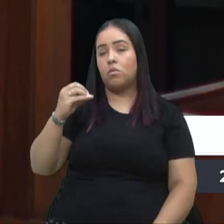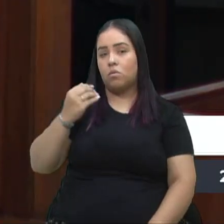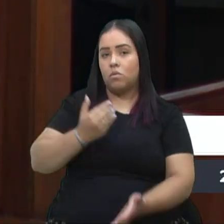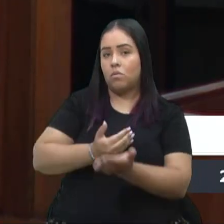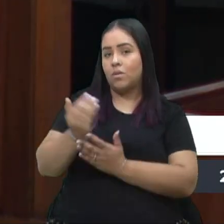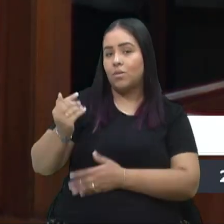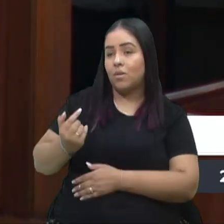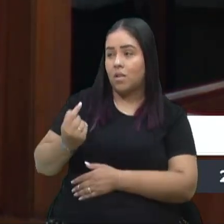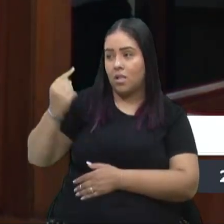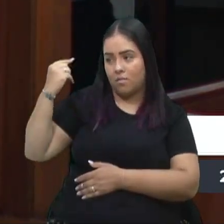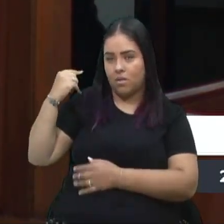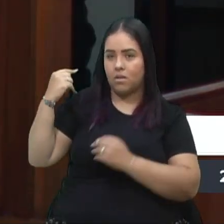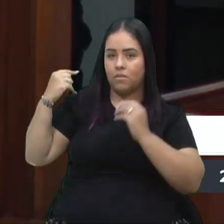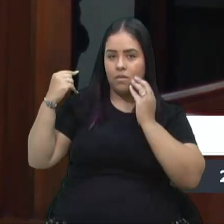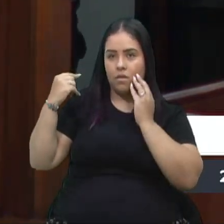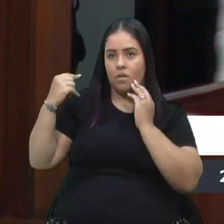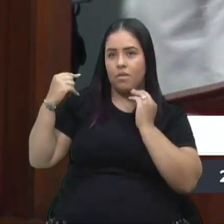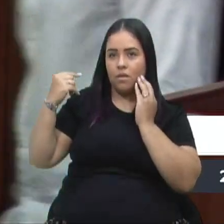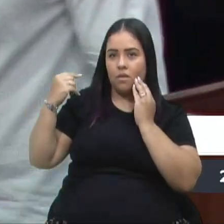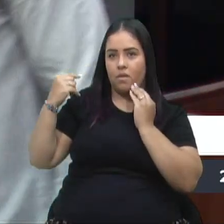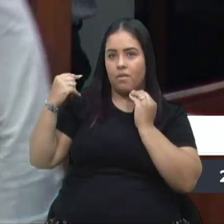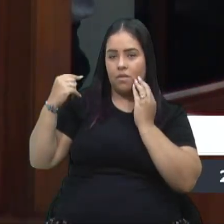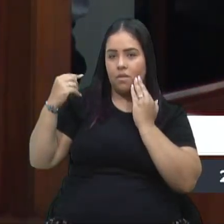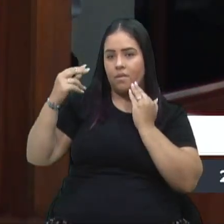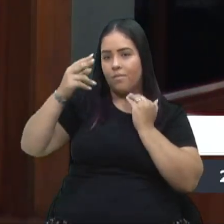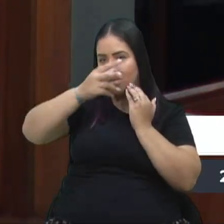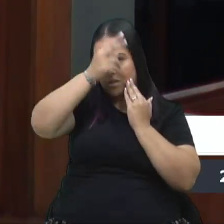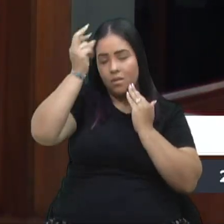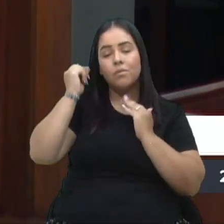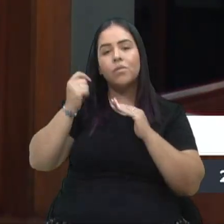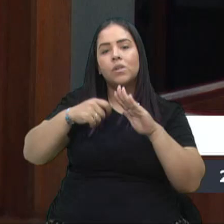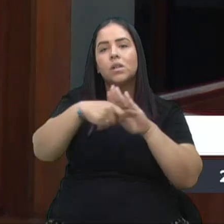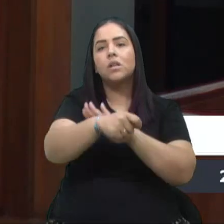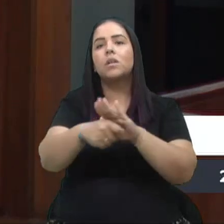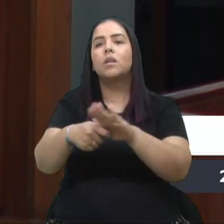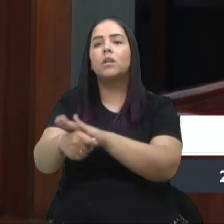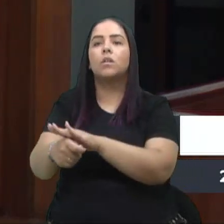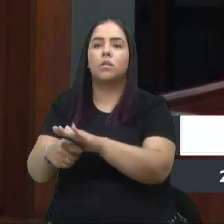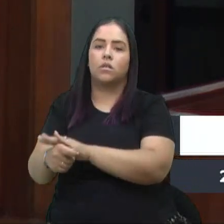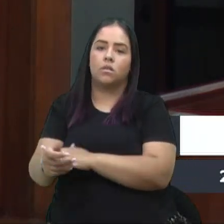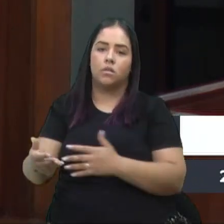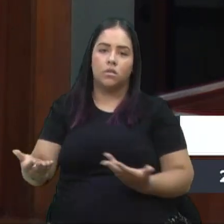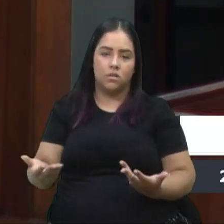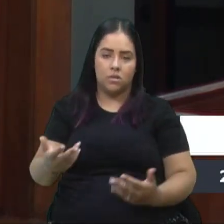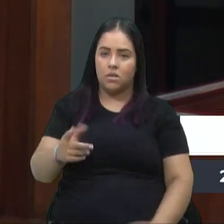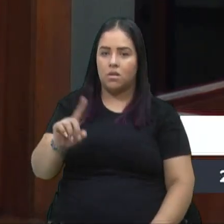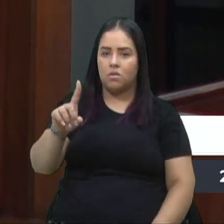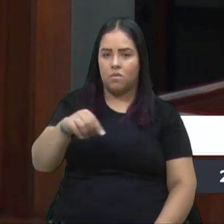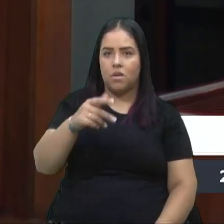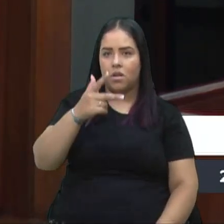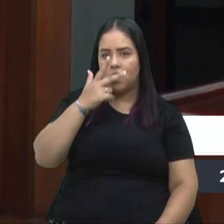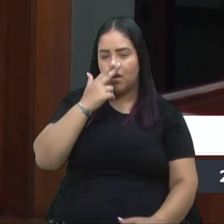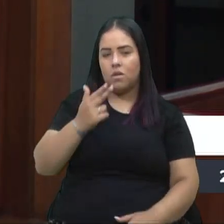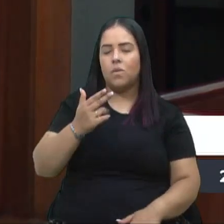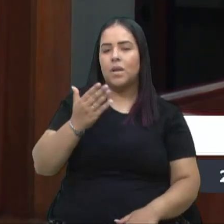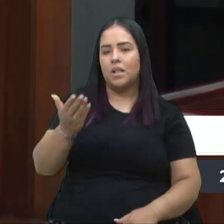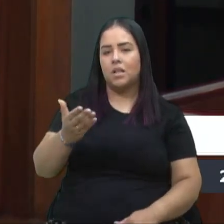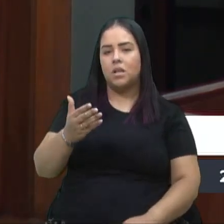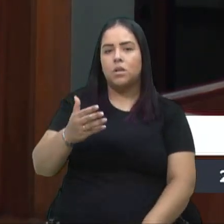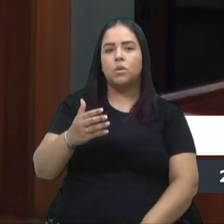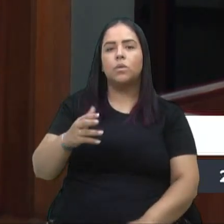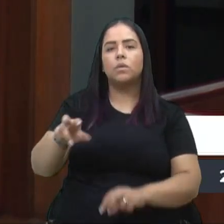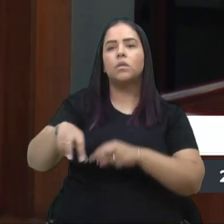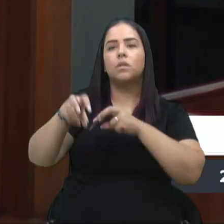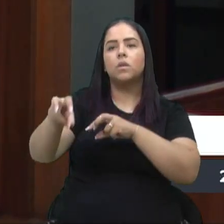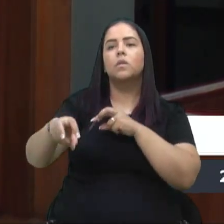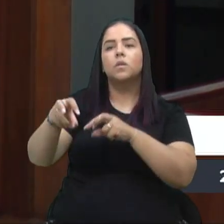assim lá atrás o município fazendo investimento e depois pode ser visto não é o caso ali dos Agricultores como